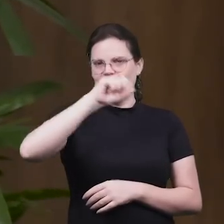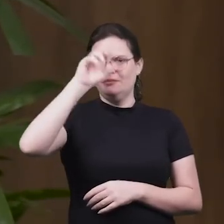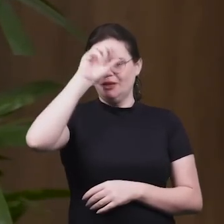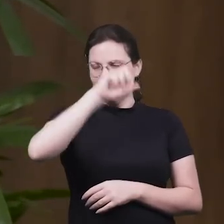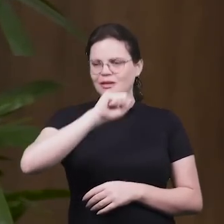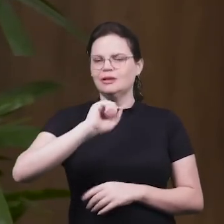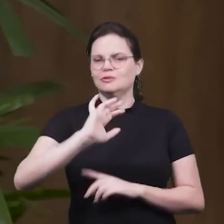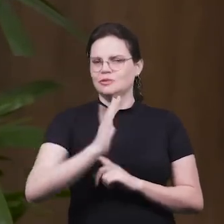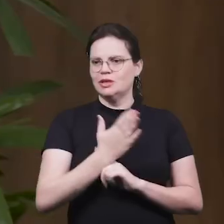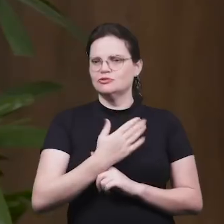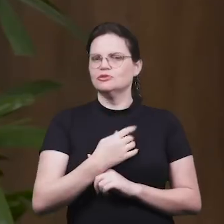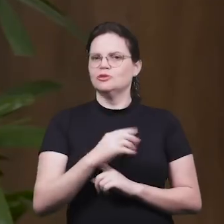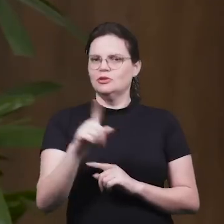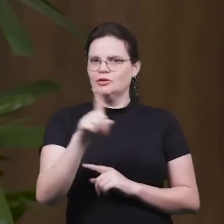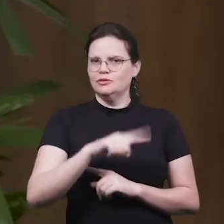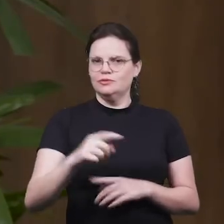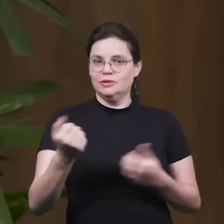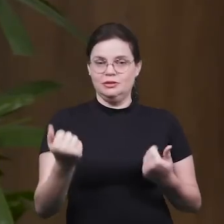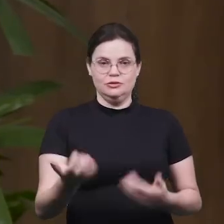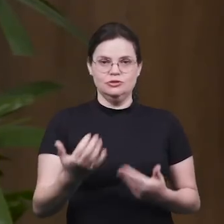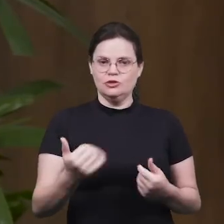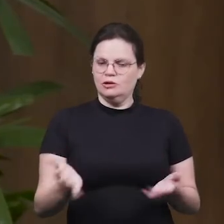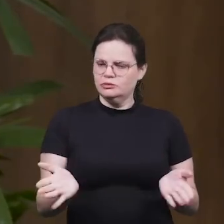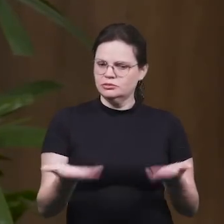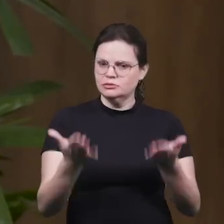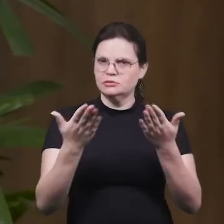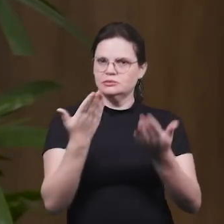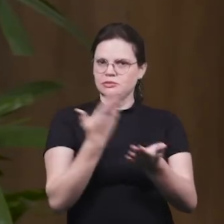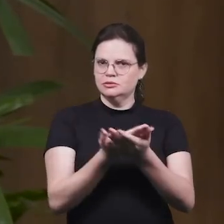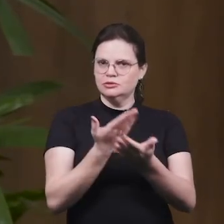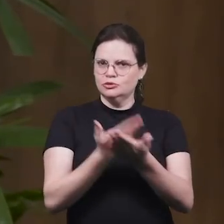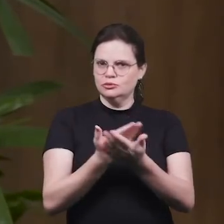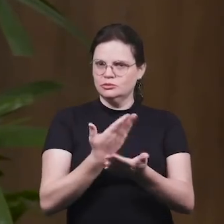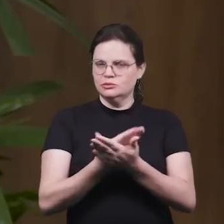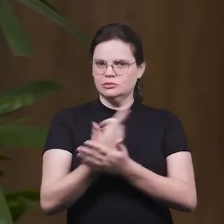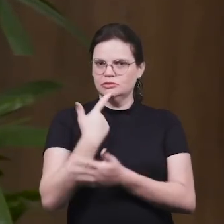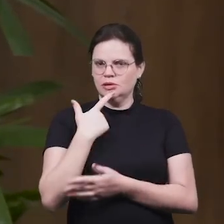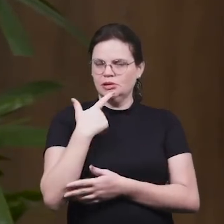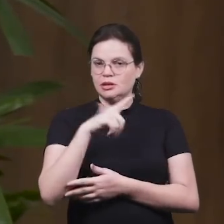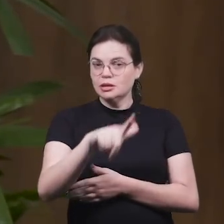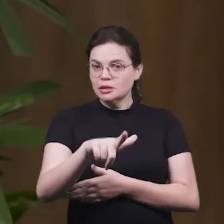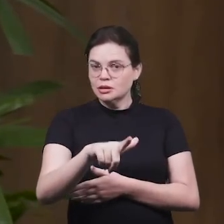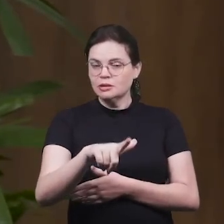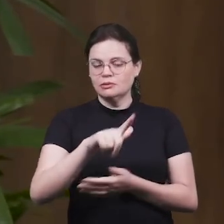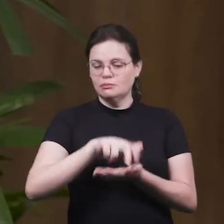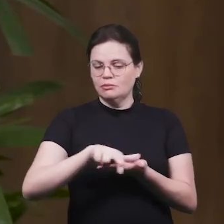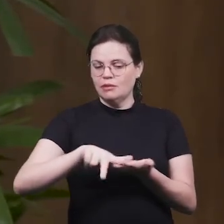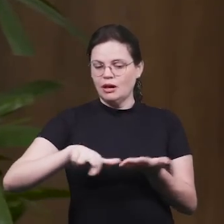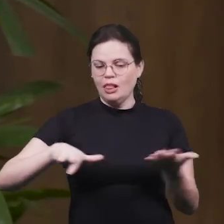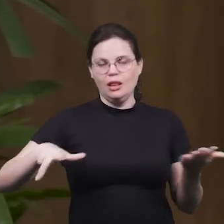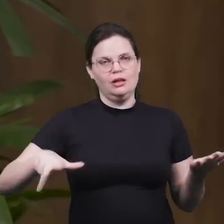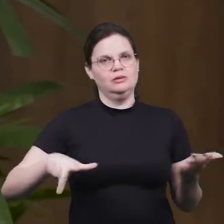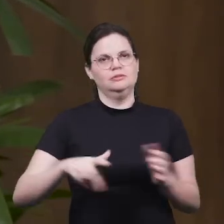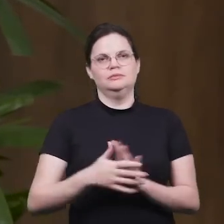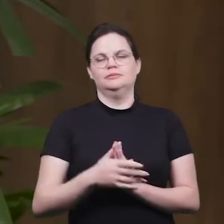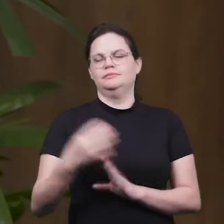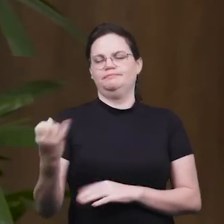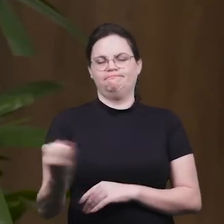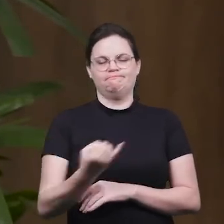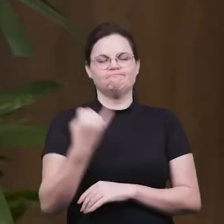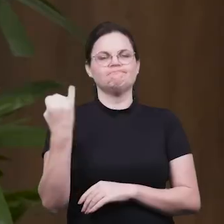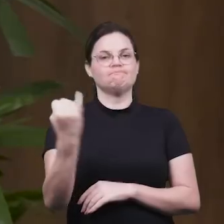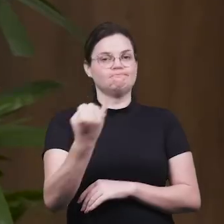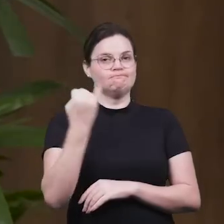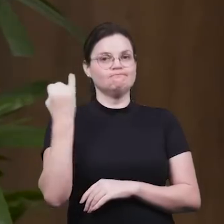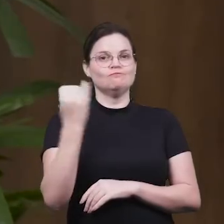os nossos jovens que hoje estudar os idiomas, eu acho a coisa mais